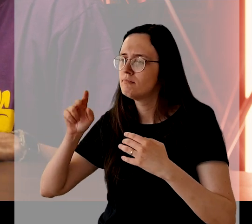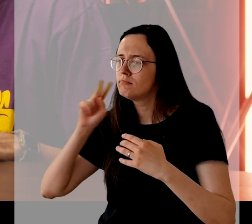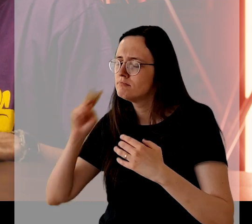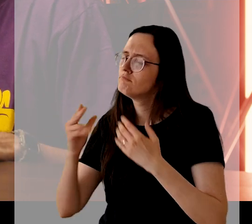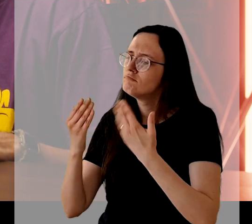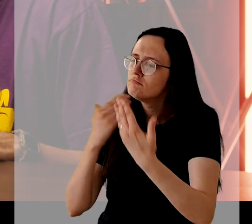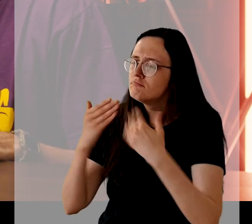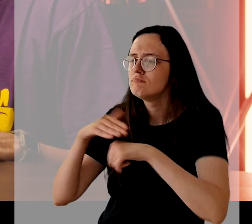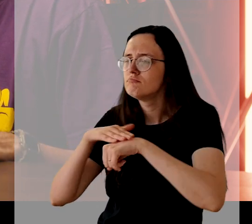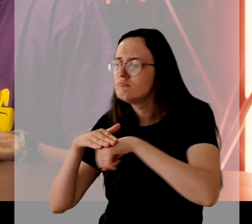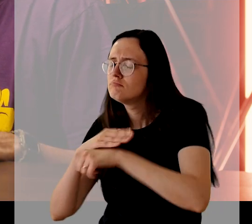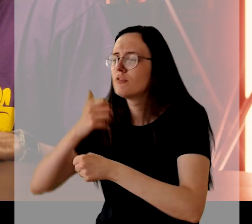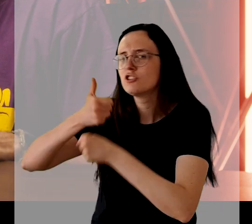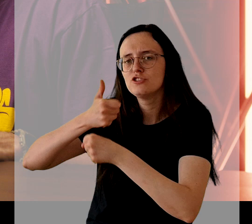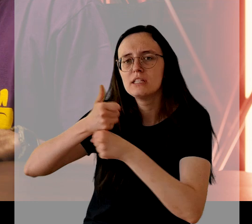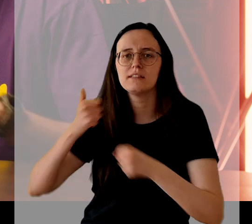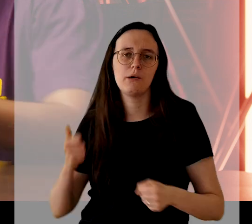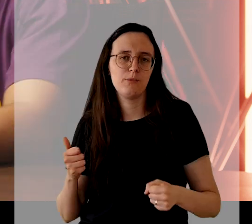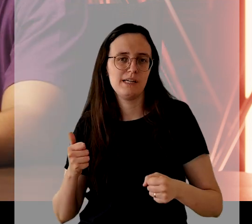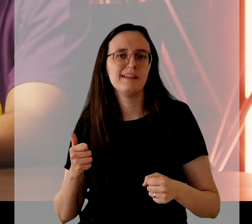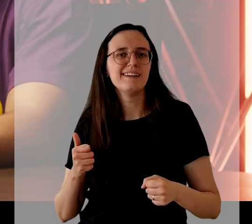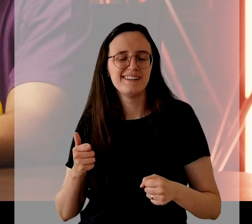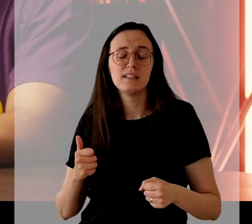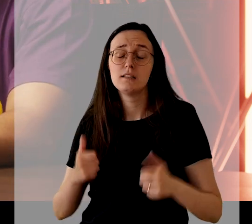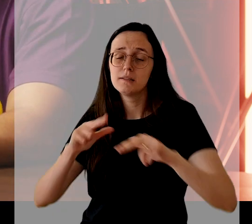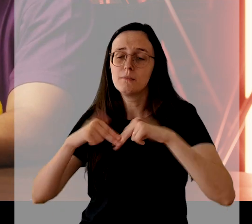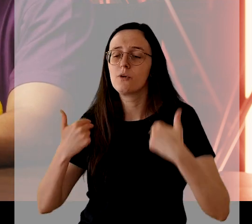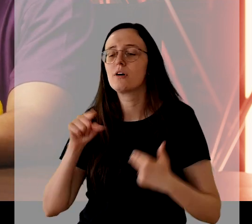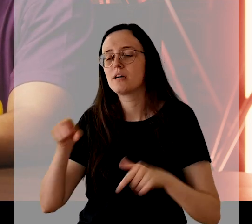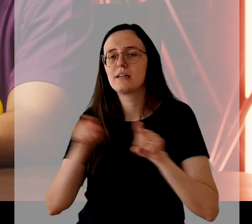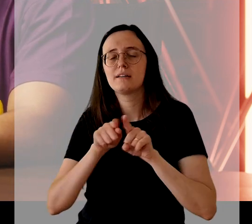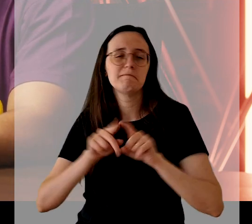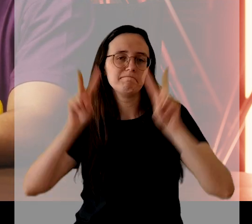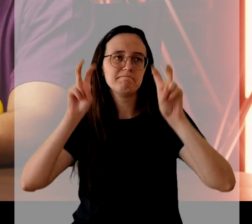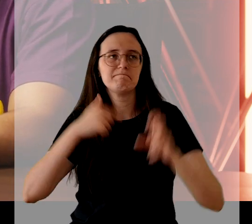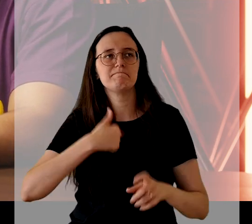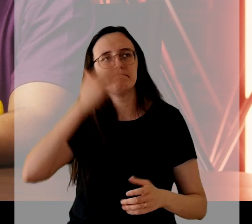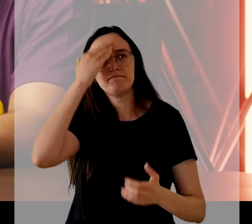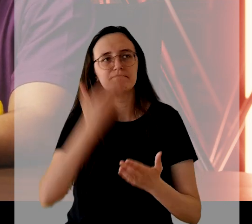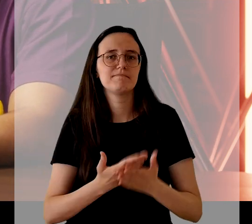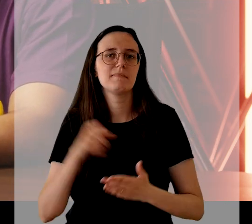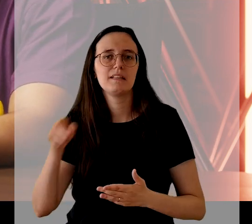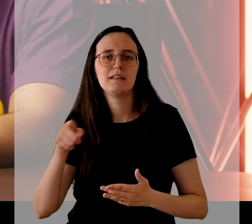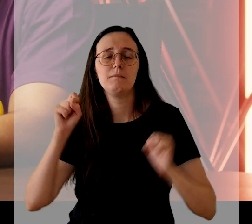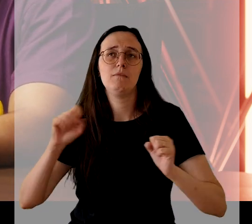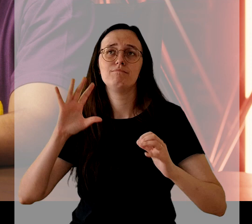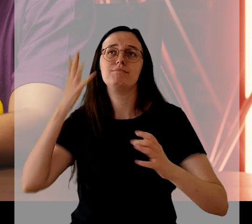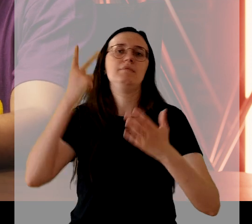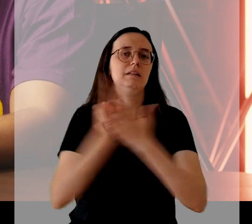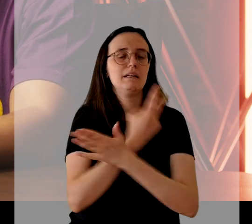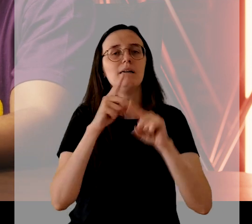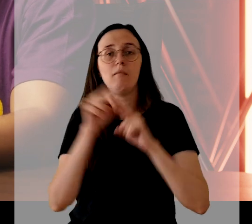essa conversa com a direção. E é por isso que até um termo que eu acho um